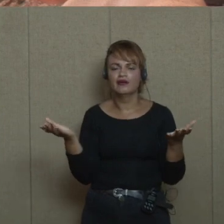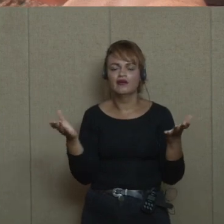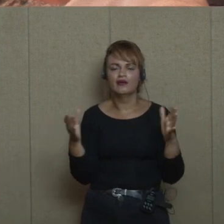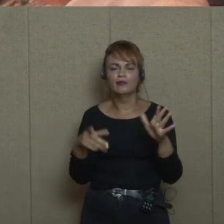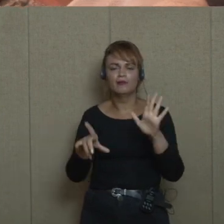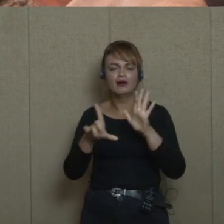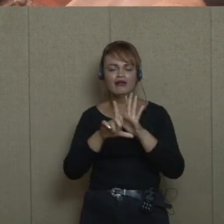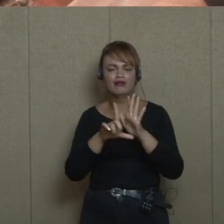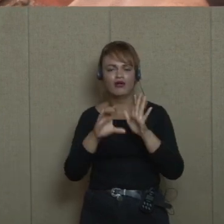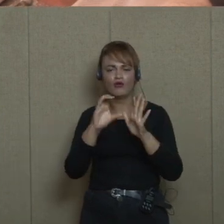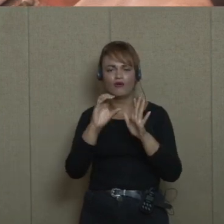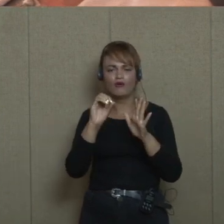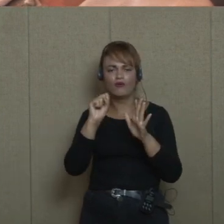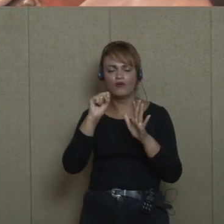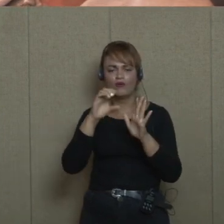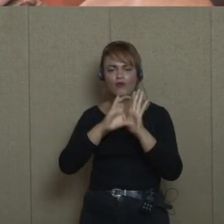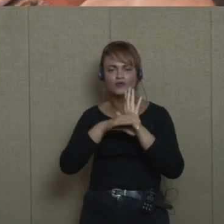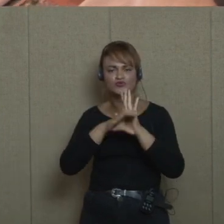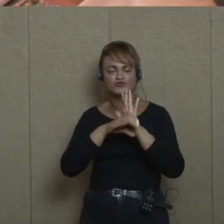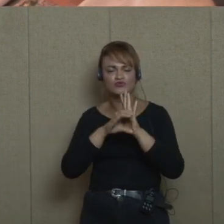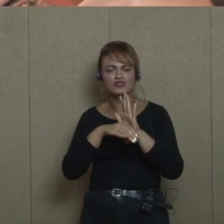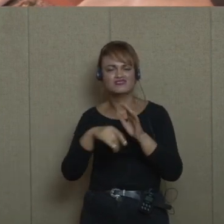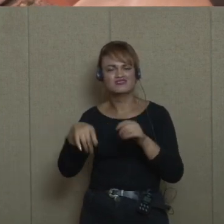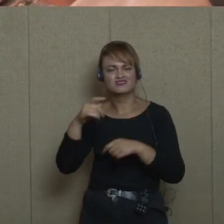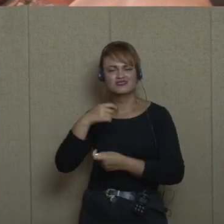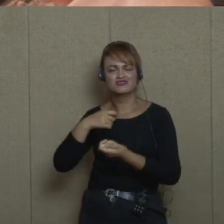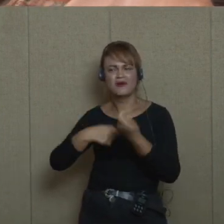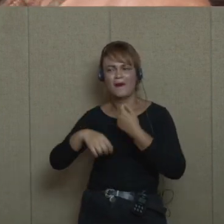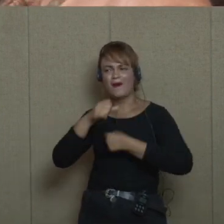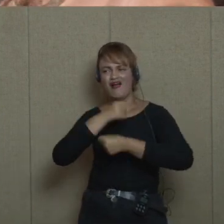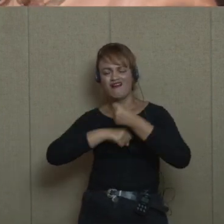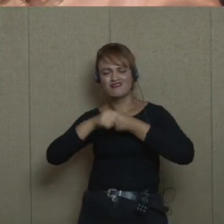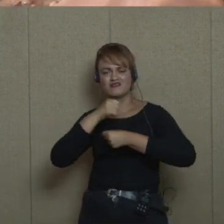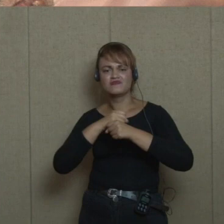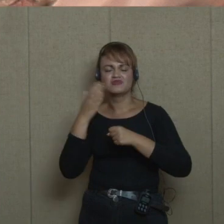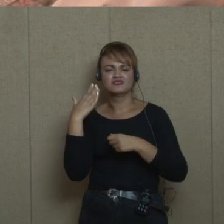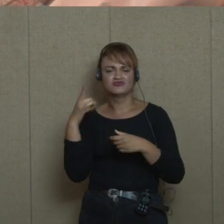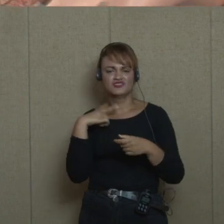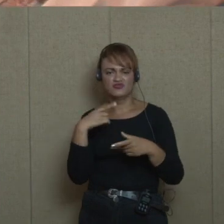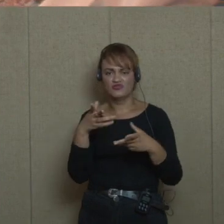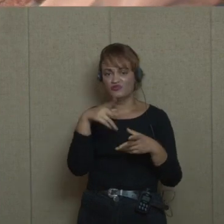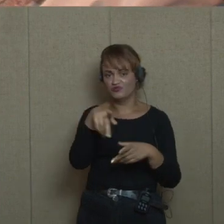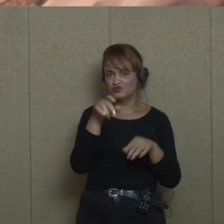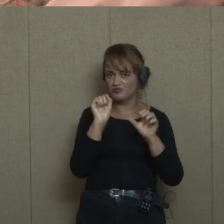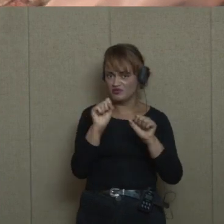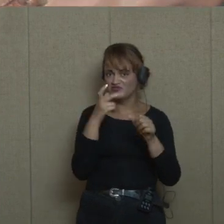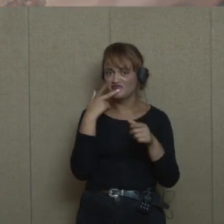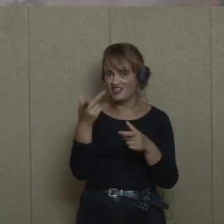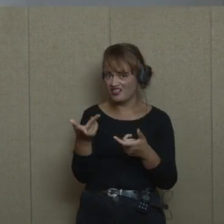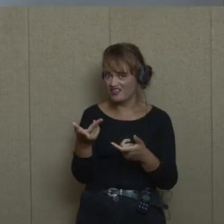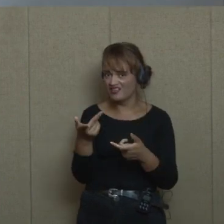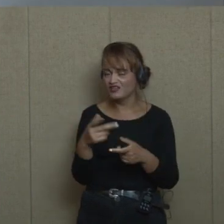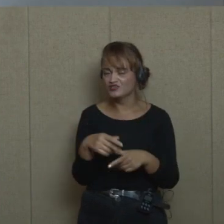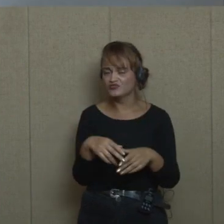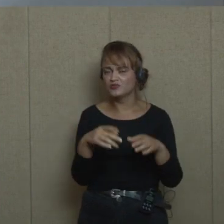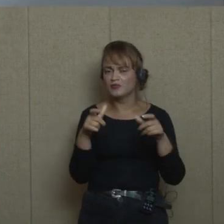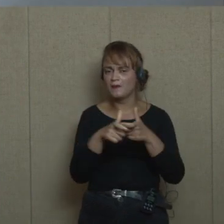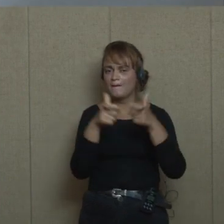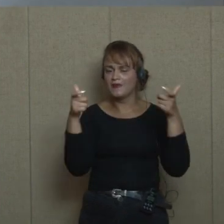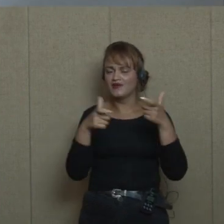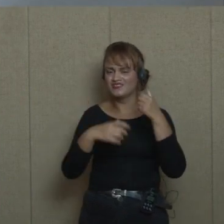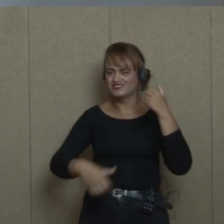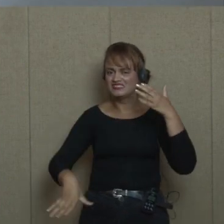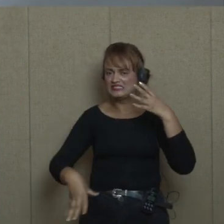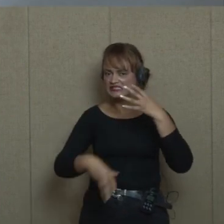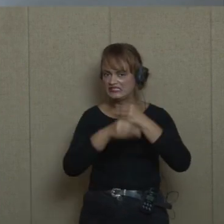comum europeia, como foi tentado alguns anos atrás. Então, o senhor poderia falar sobre uma maior integração